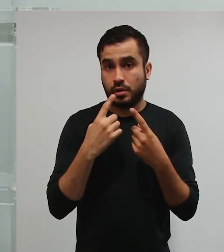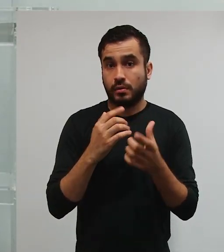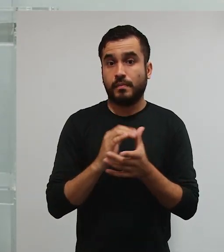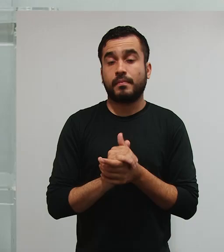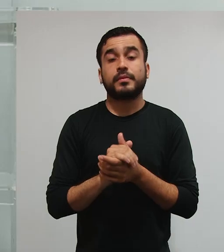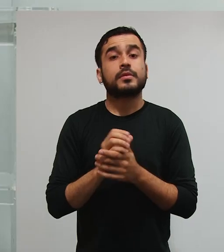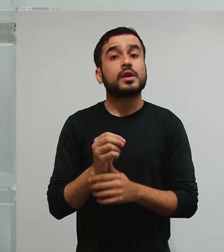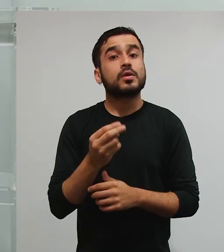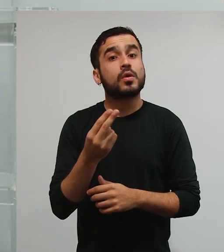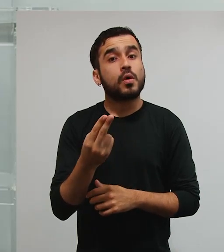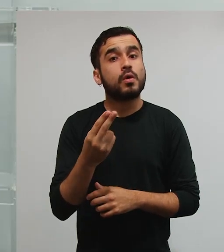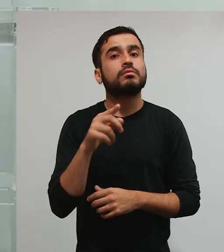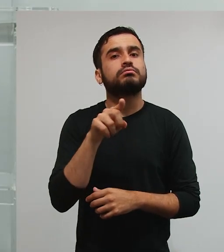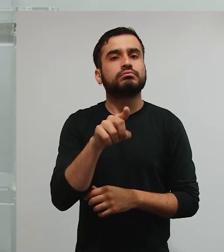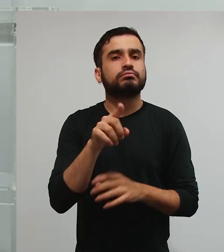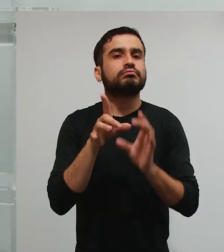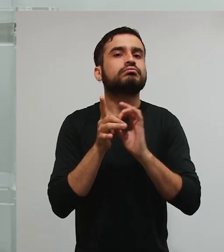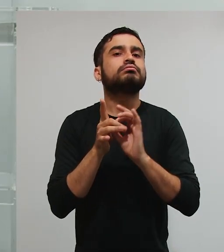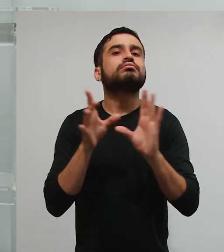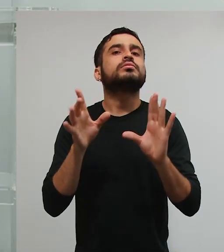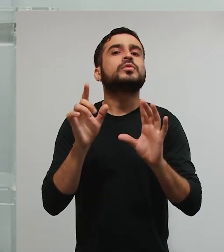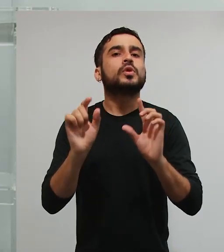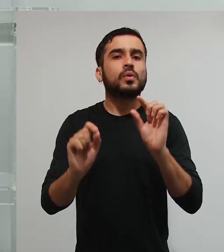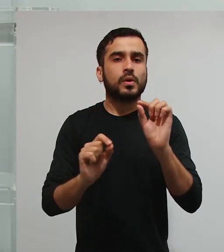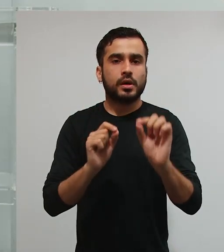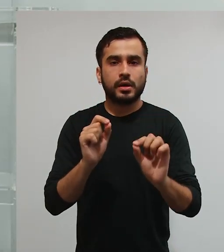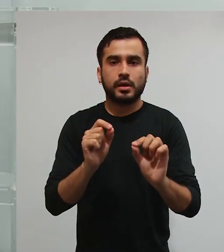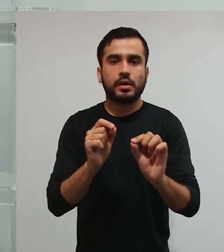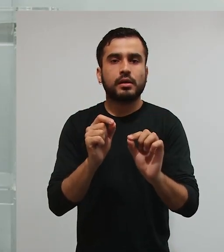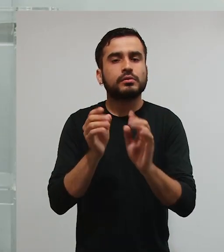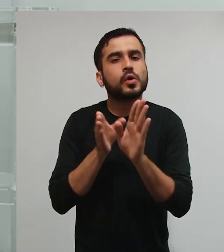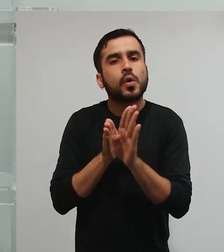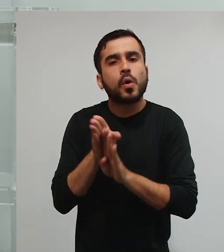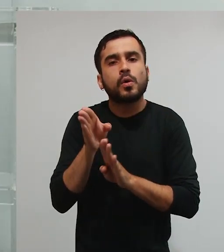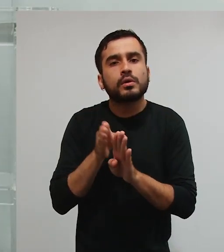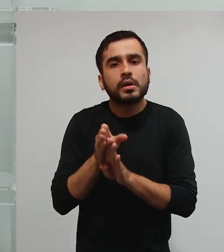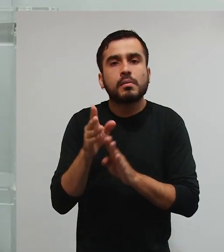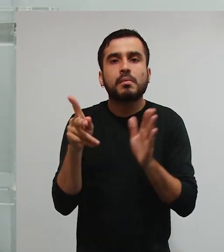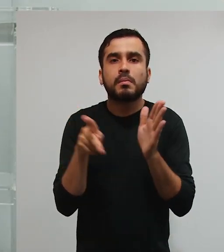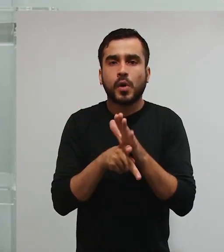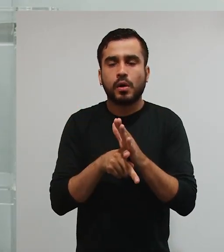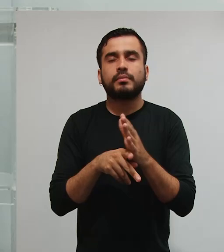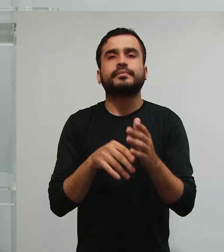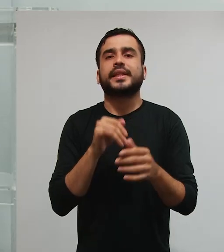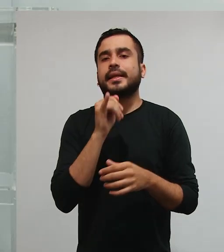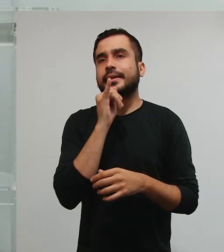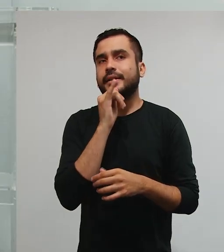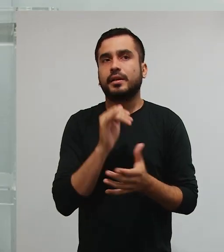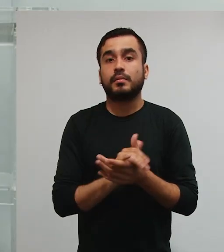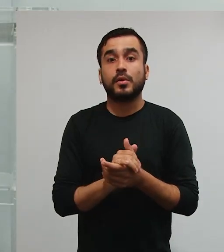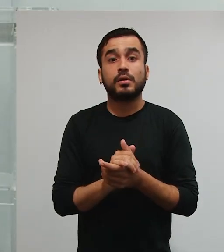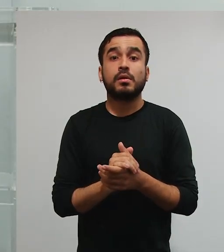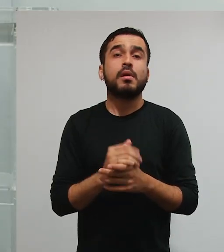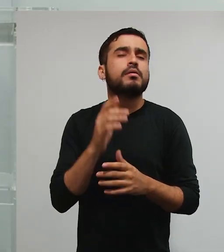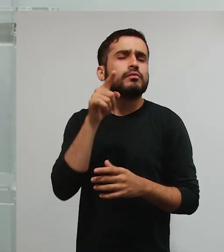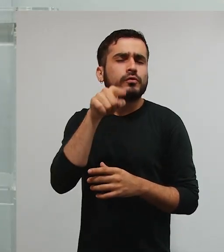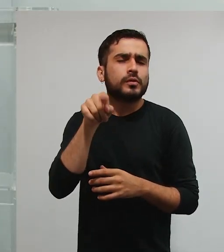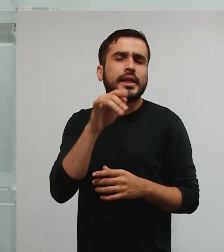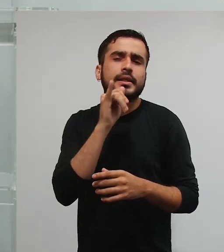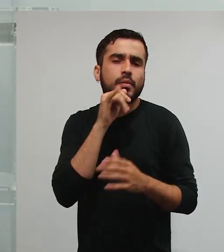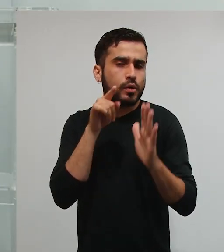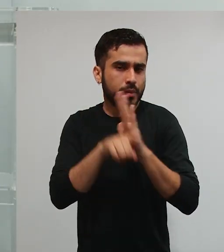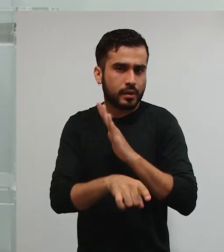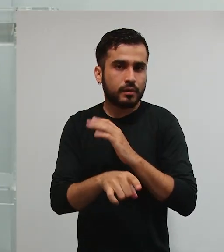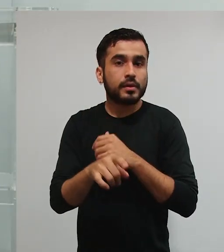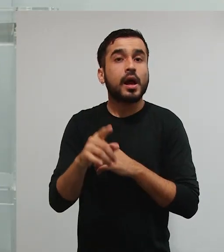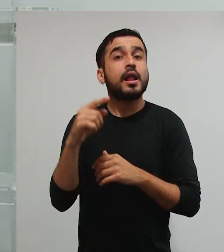você já deixa as perguntas mais sugestivas. Então, considerando a representação feita na